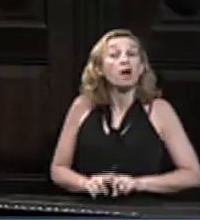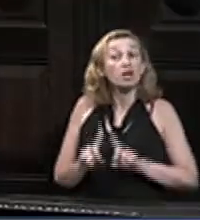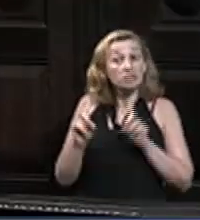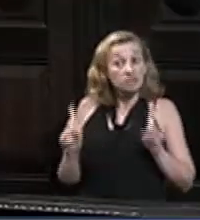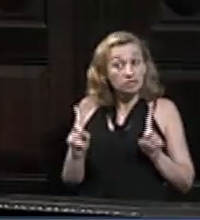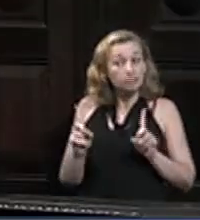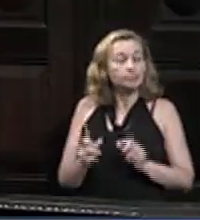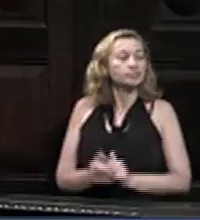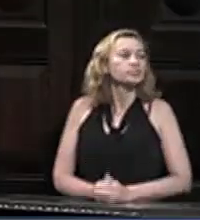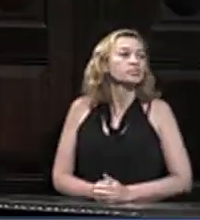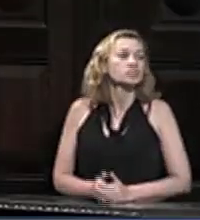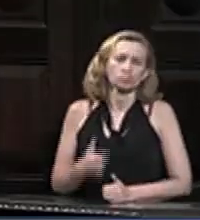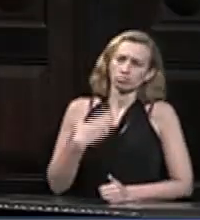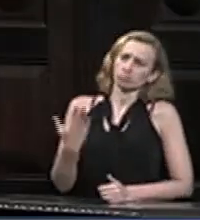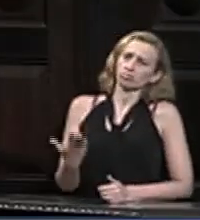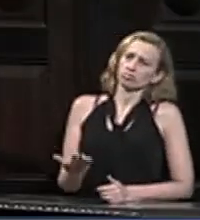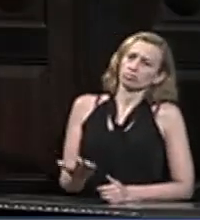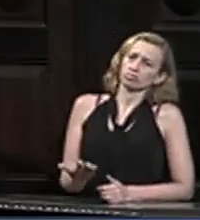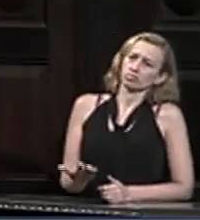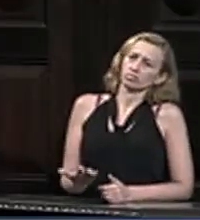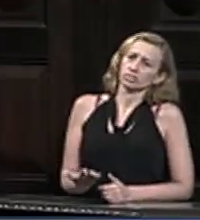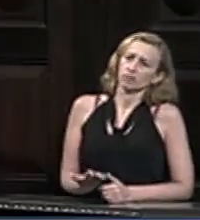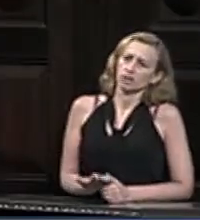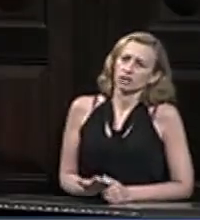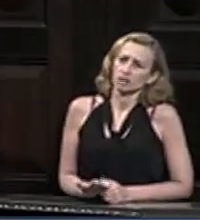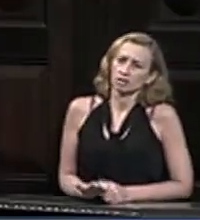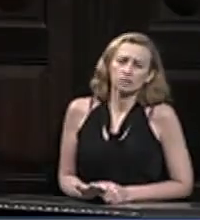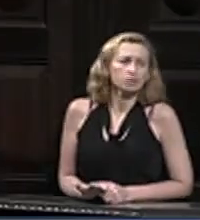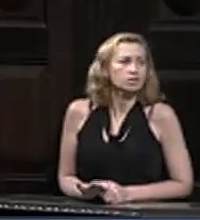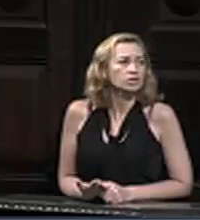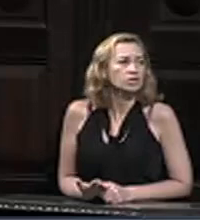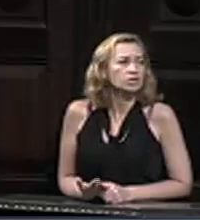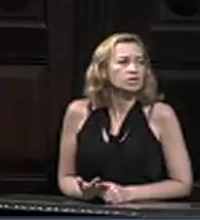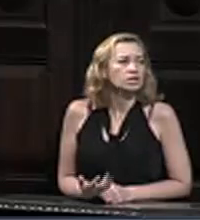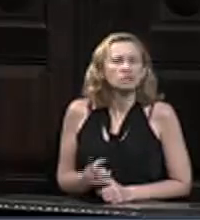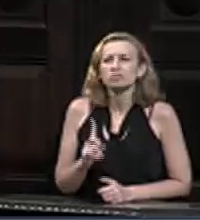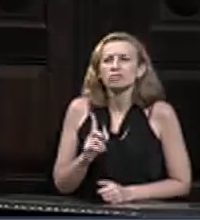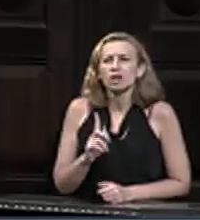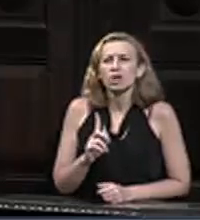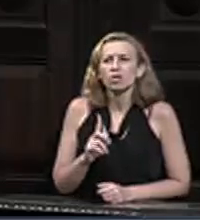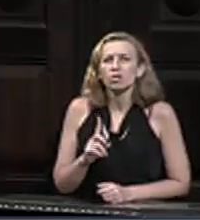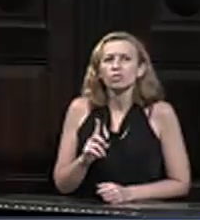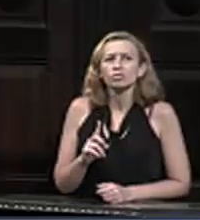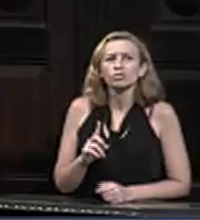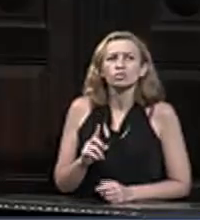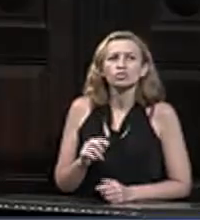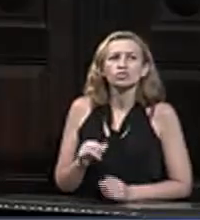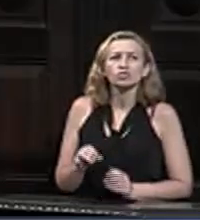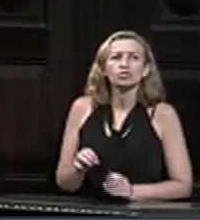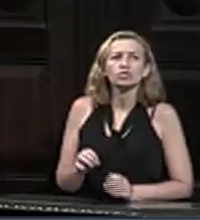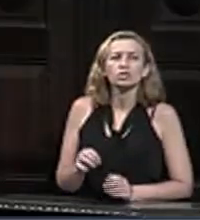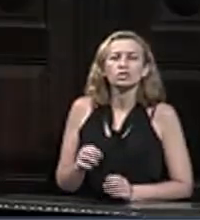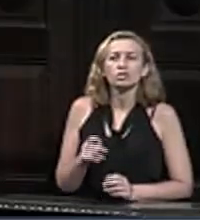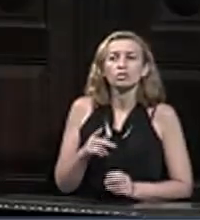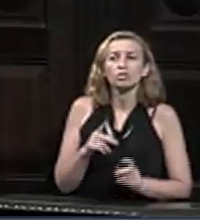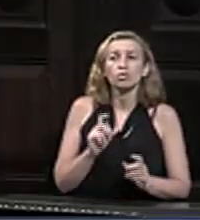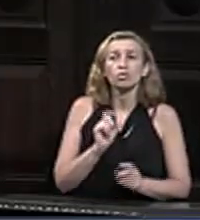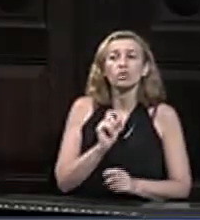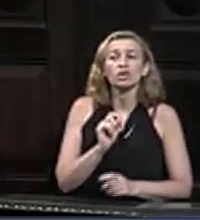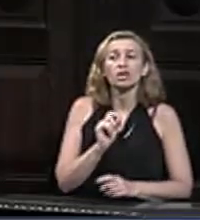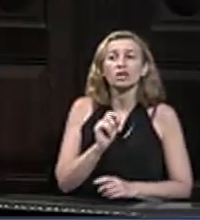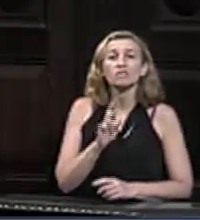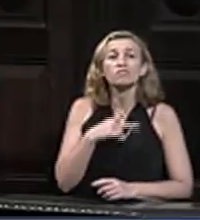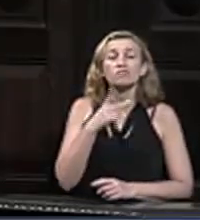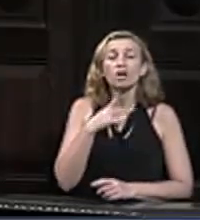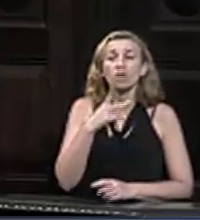Mas fiquei surpreso, não com a iniciativa em si, mas com o